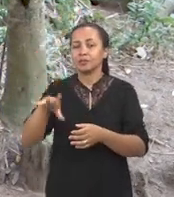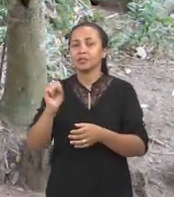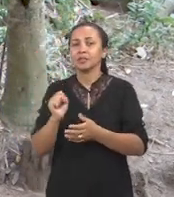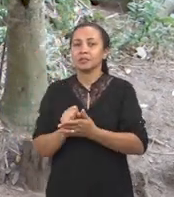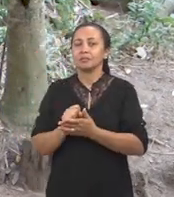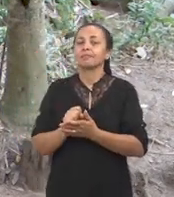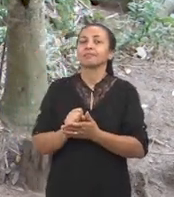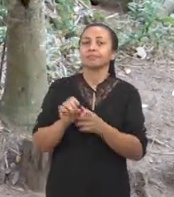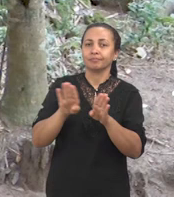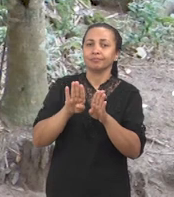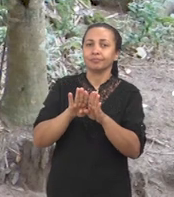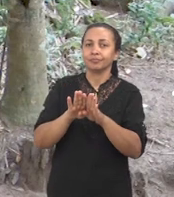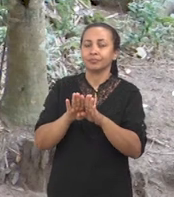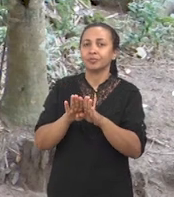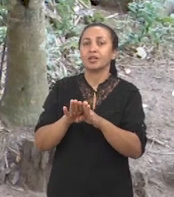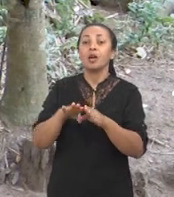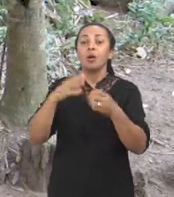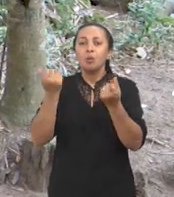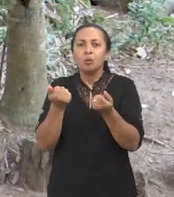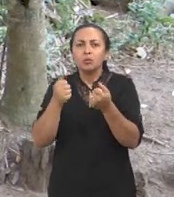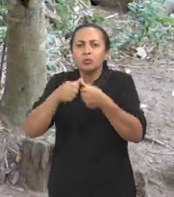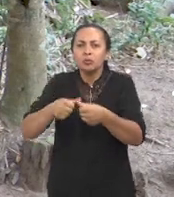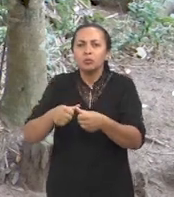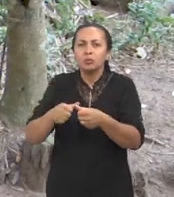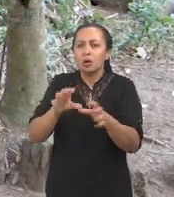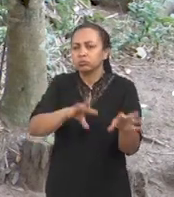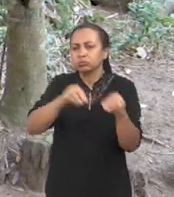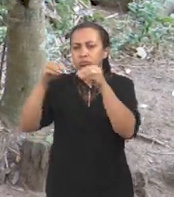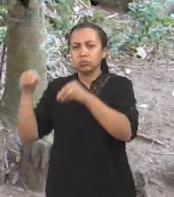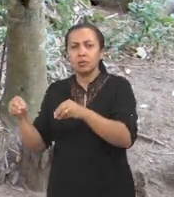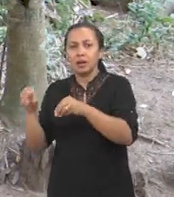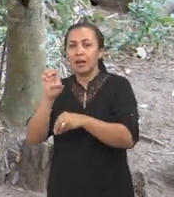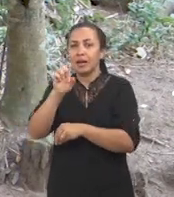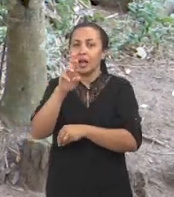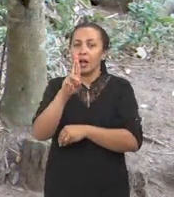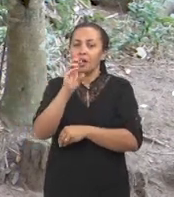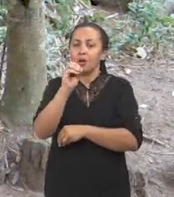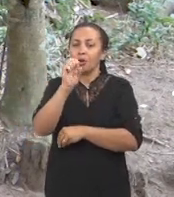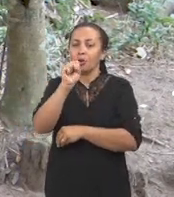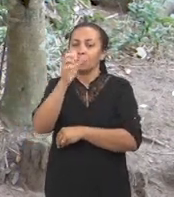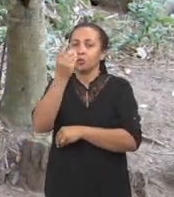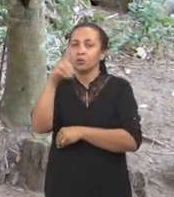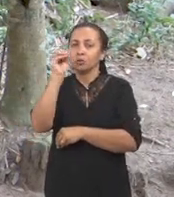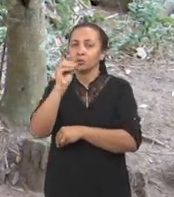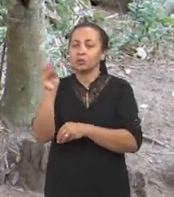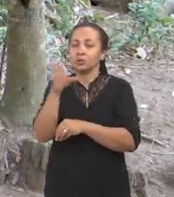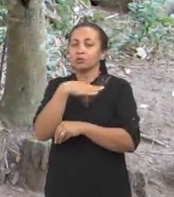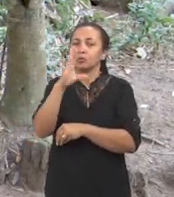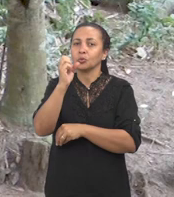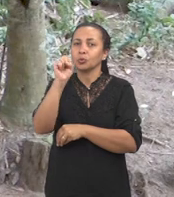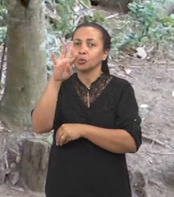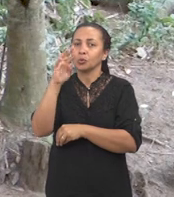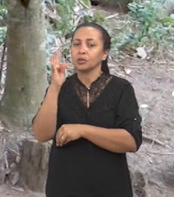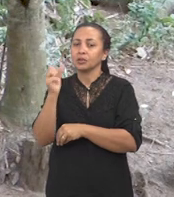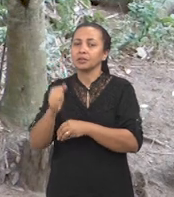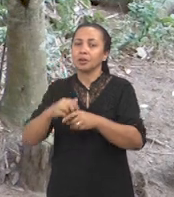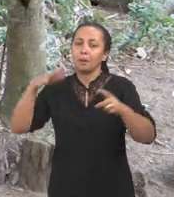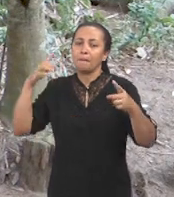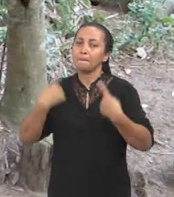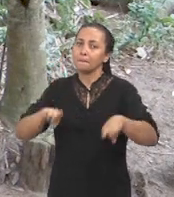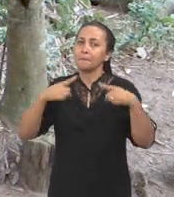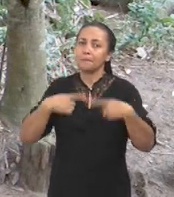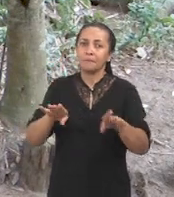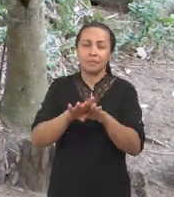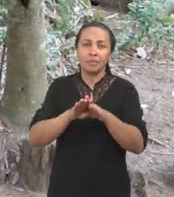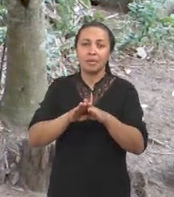de Aracaju o fenômeno que levou ao despovoamento é chamado de erosão Costeira o processo natural provocado